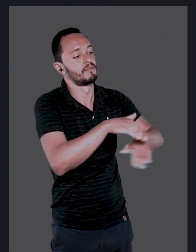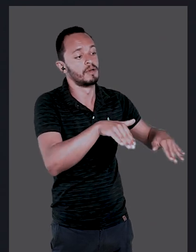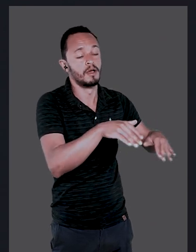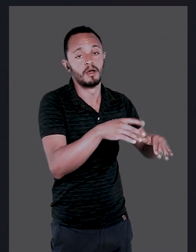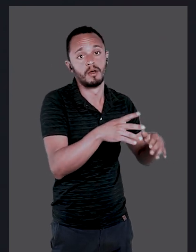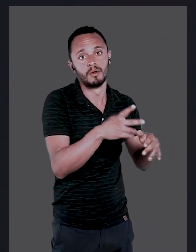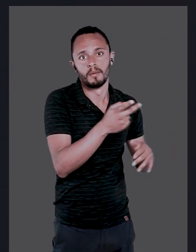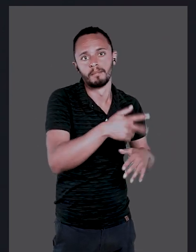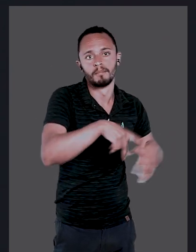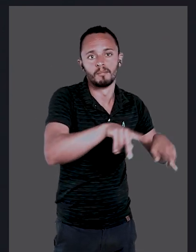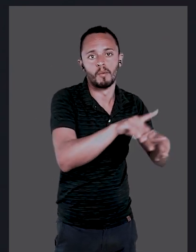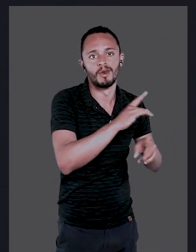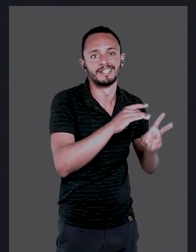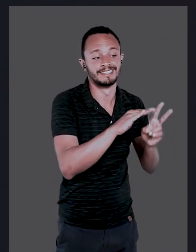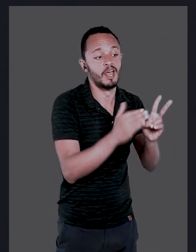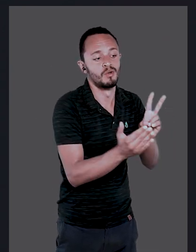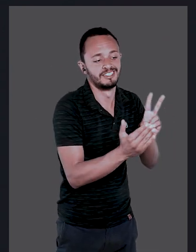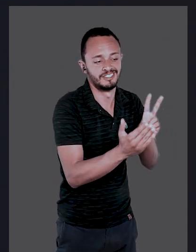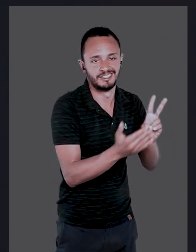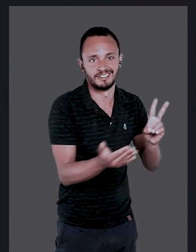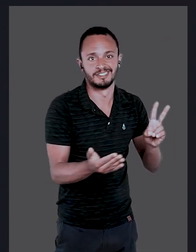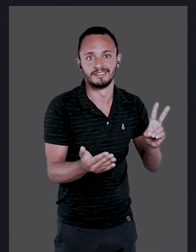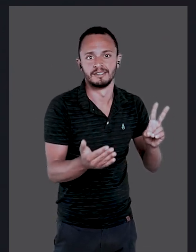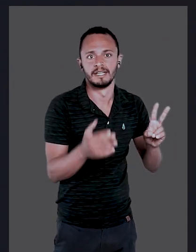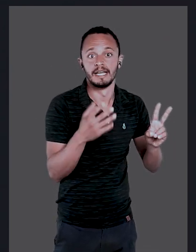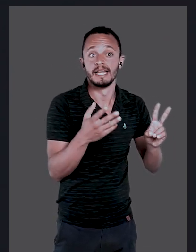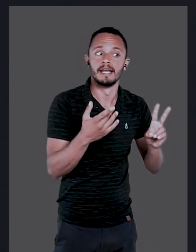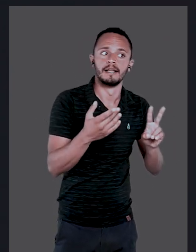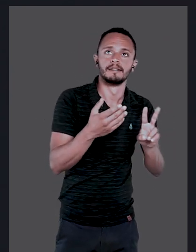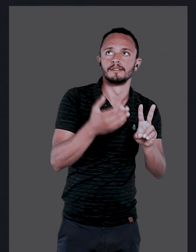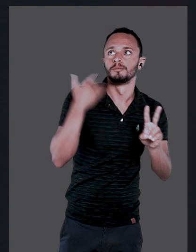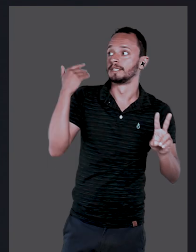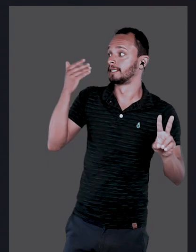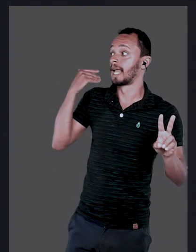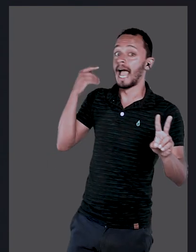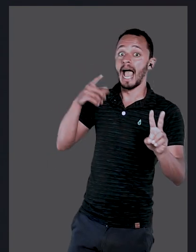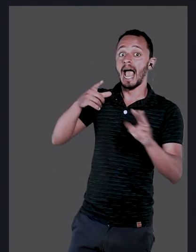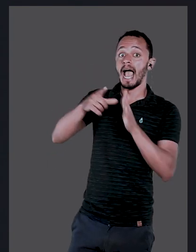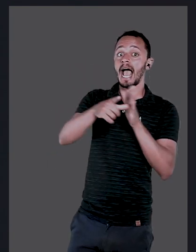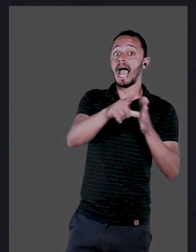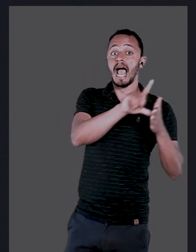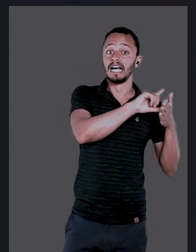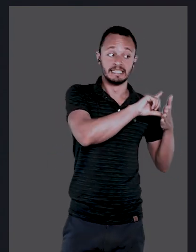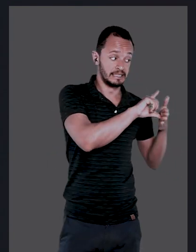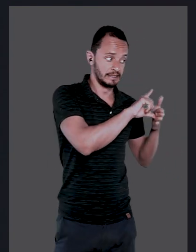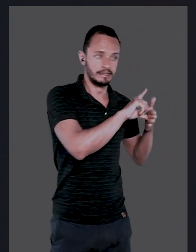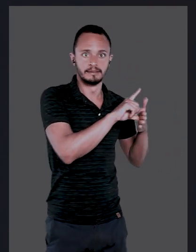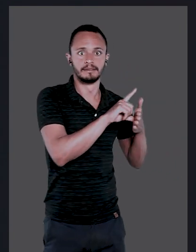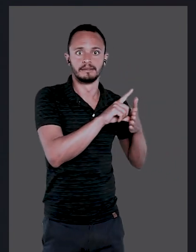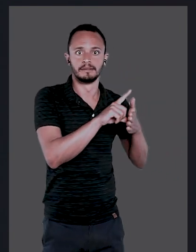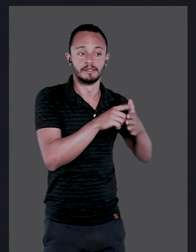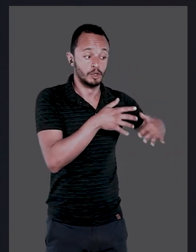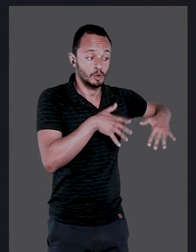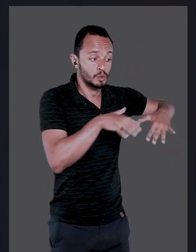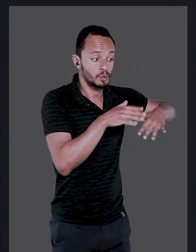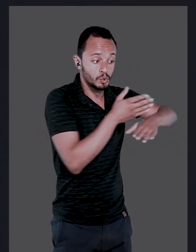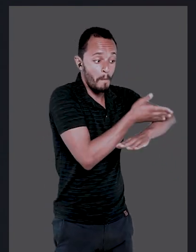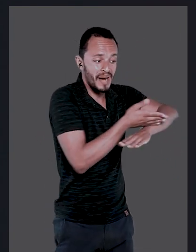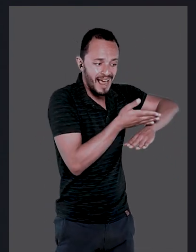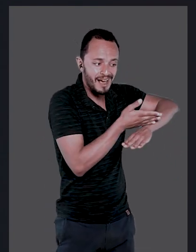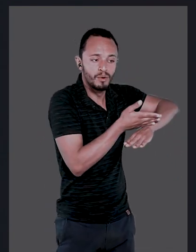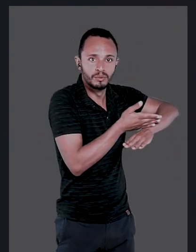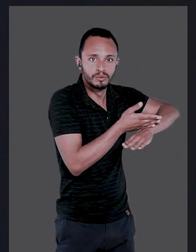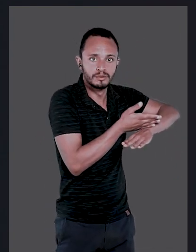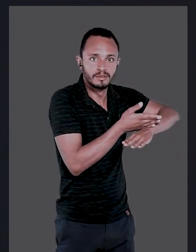os estudiosos acerca da quantidade de pessoas indígenas que existiam à